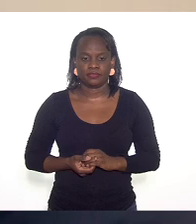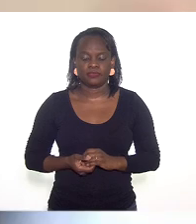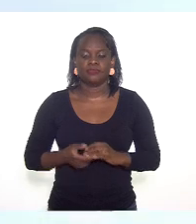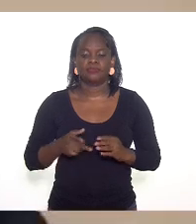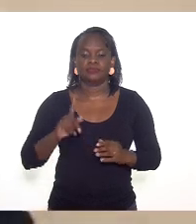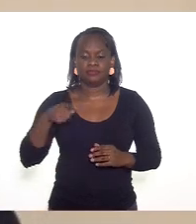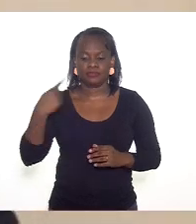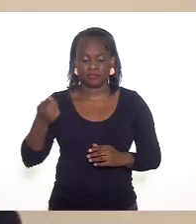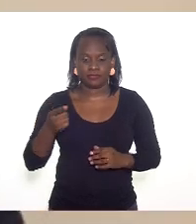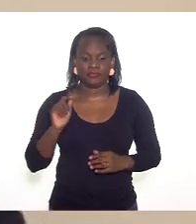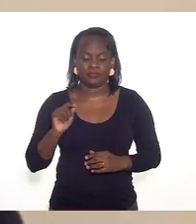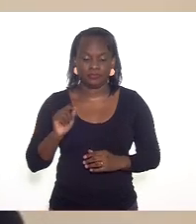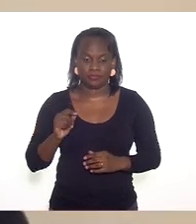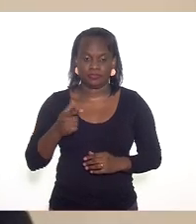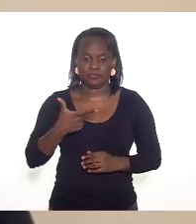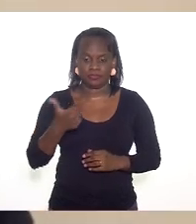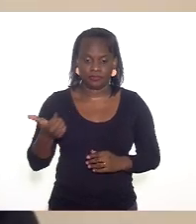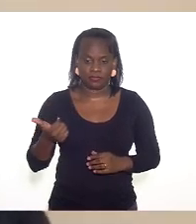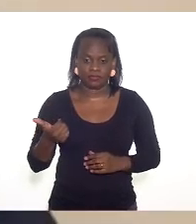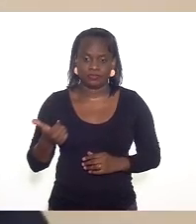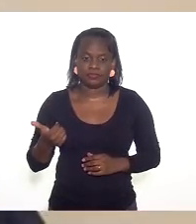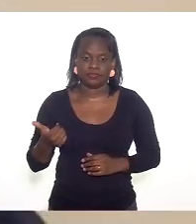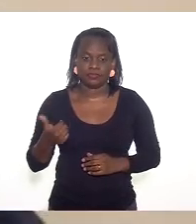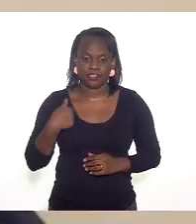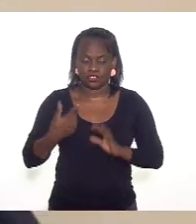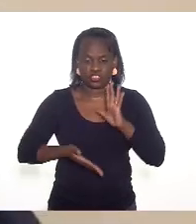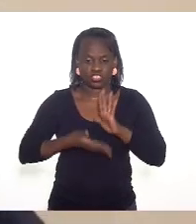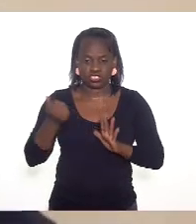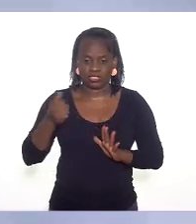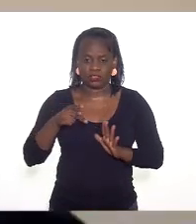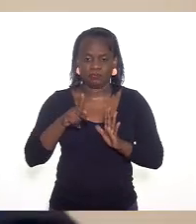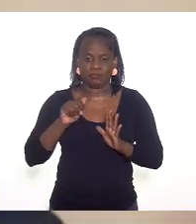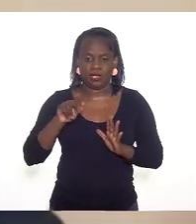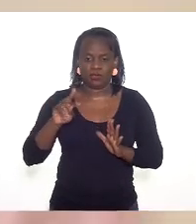O próximo item, o 21, eu estou retirando de pauta.